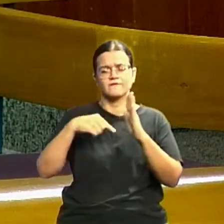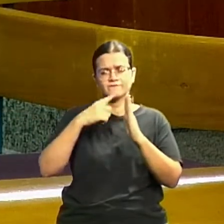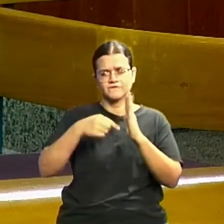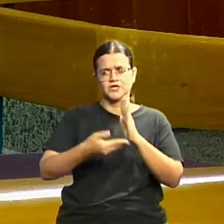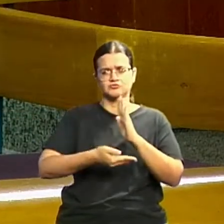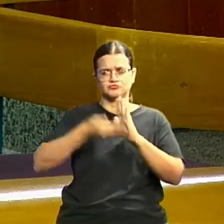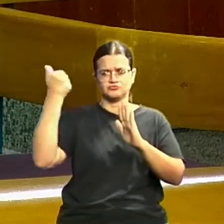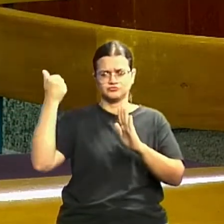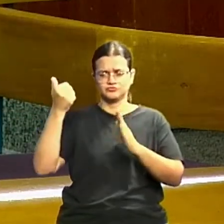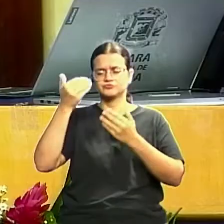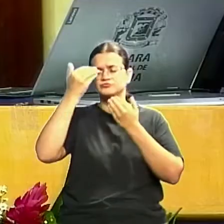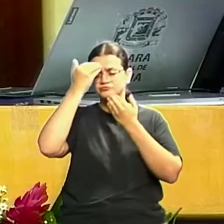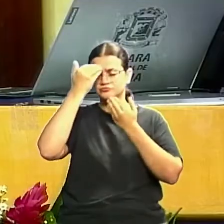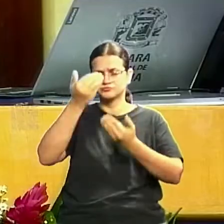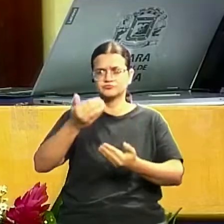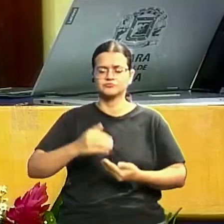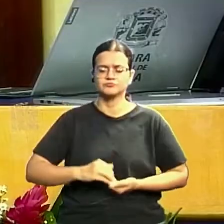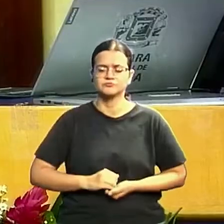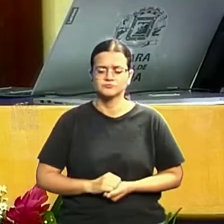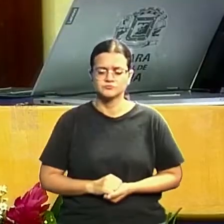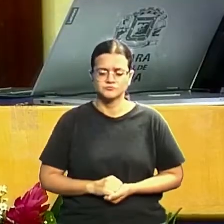obrigado.